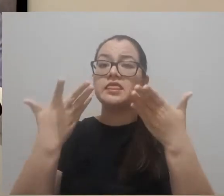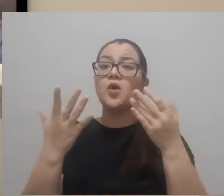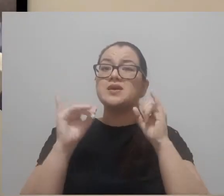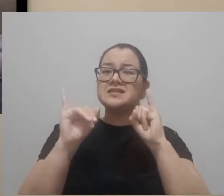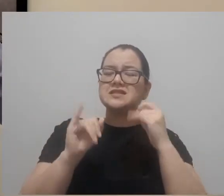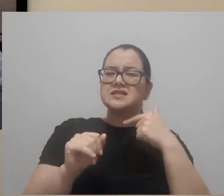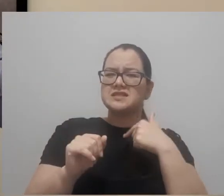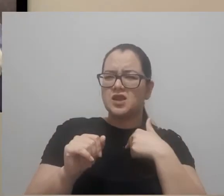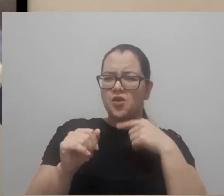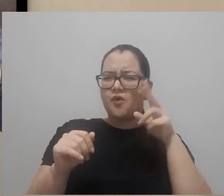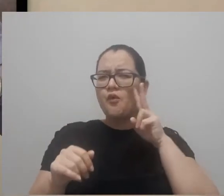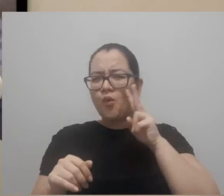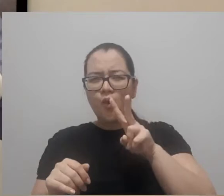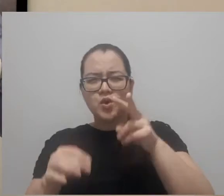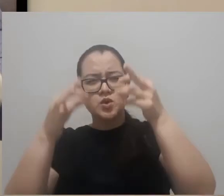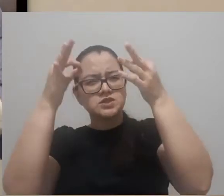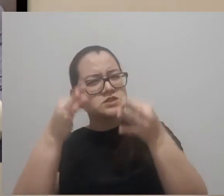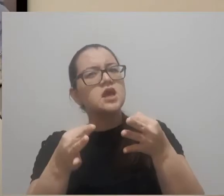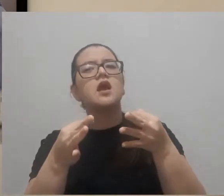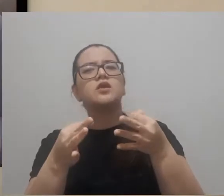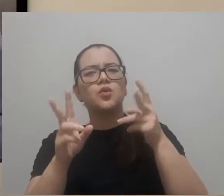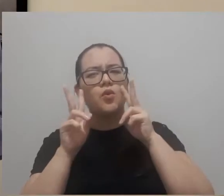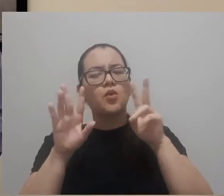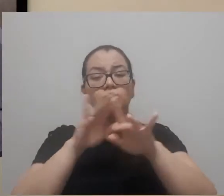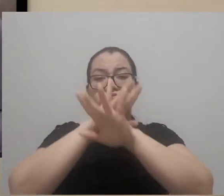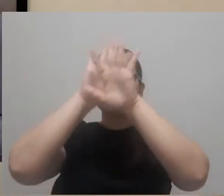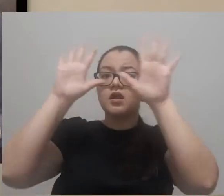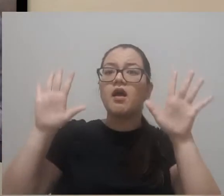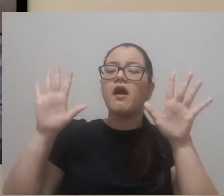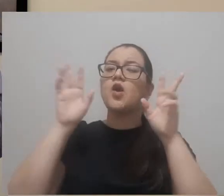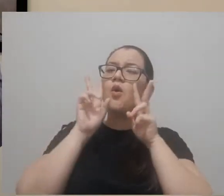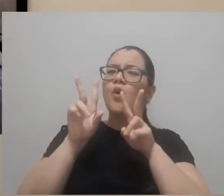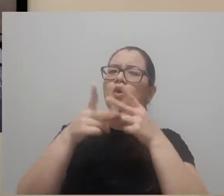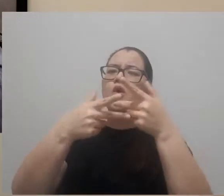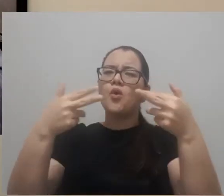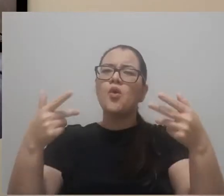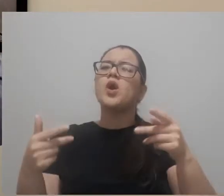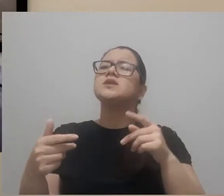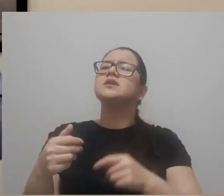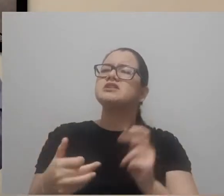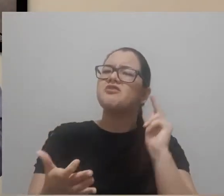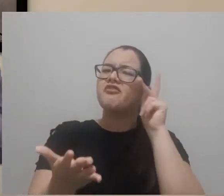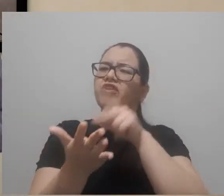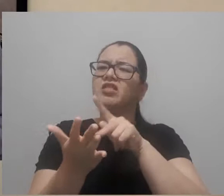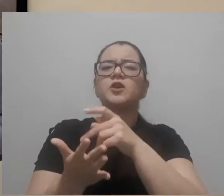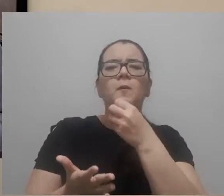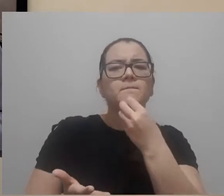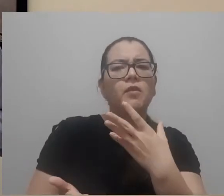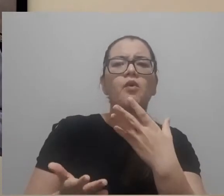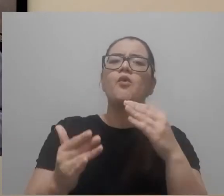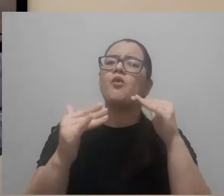se eu olho para as coisas que realmente eu devo olhar, se eu estou, digamos assim, com essa visão fixada em